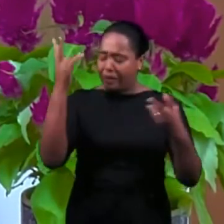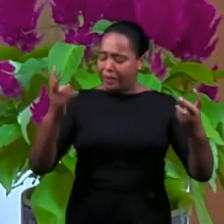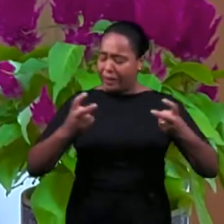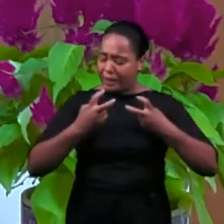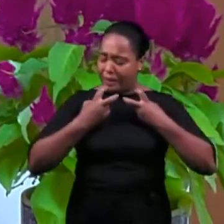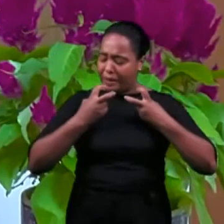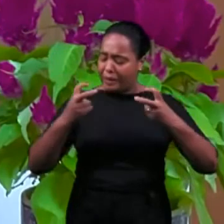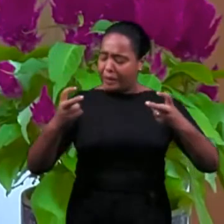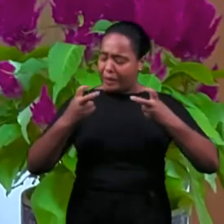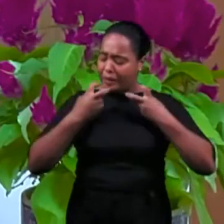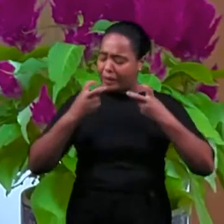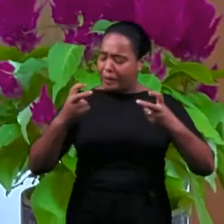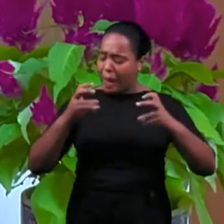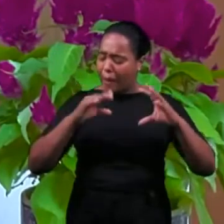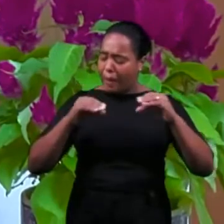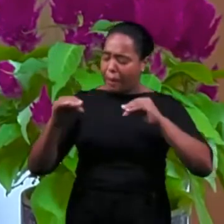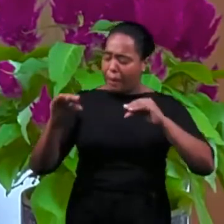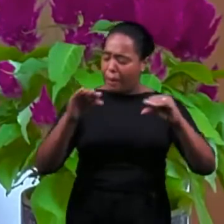falam,